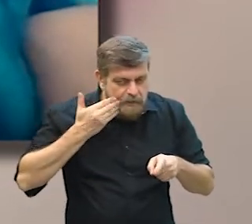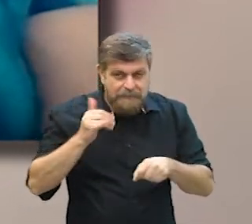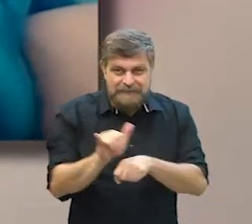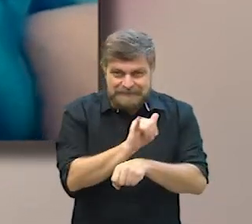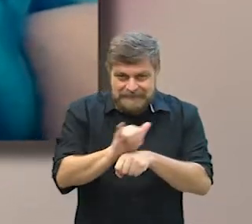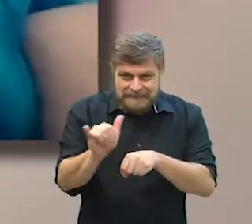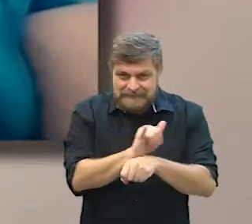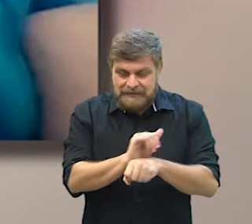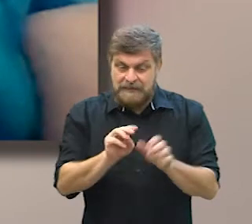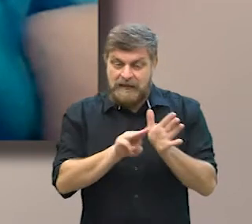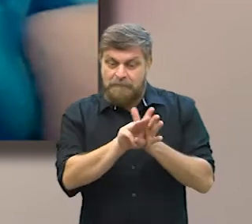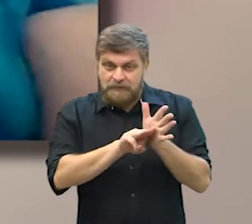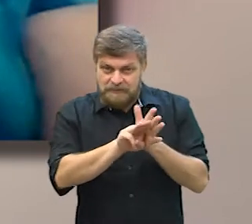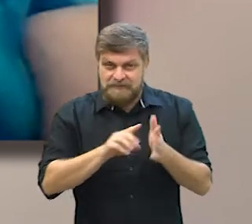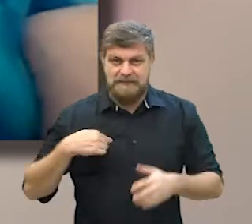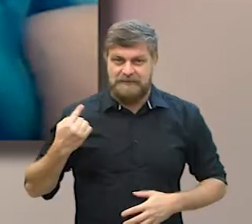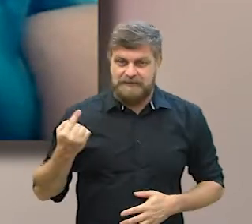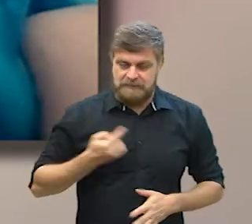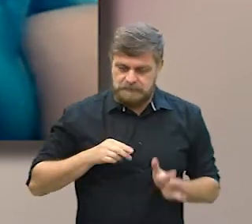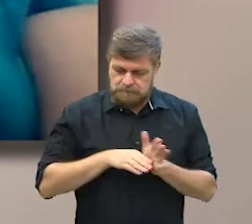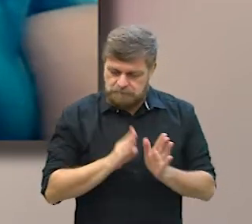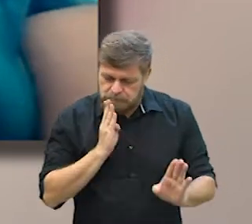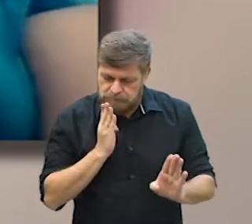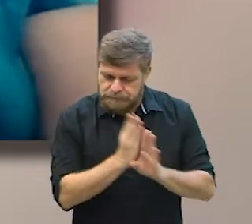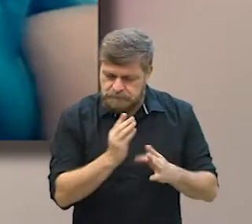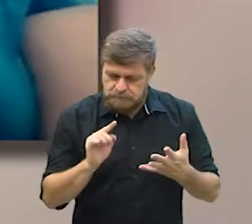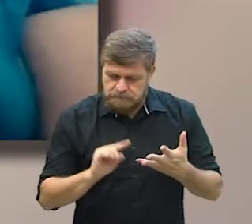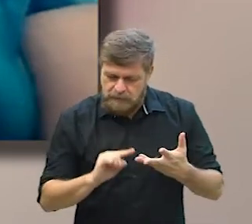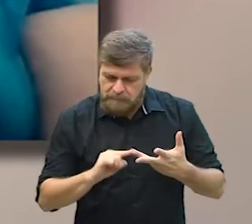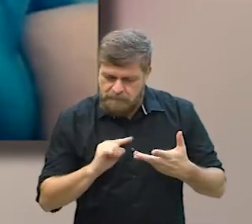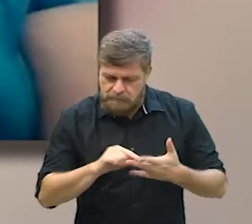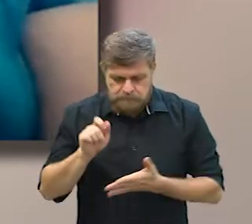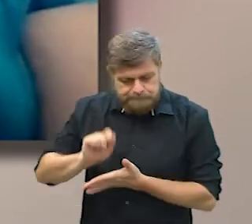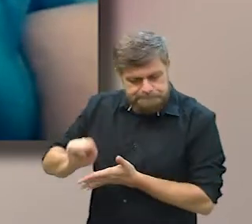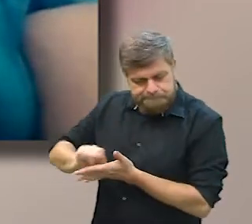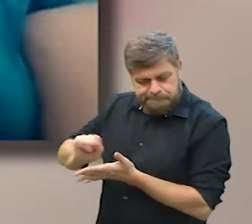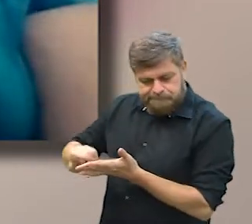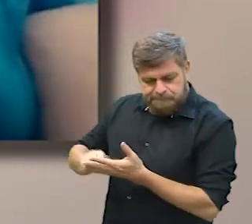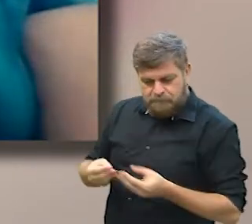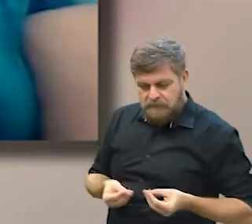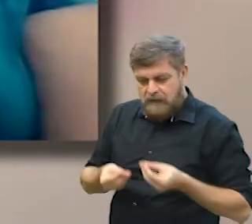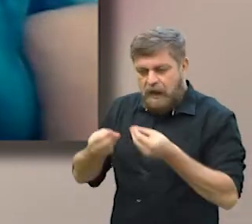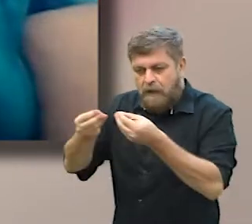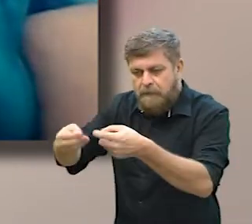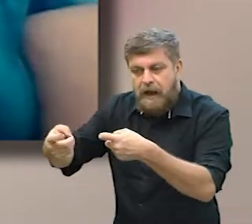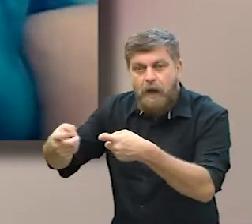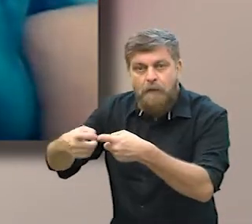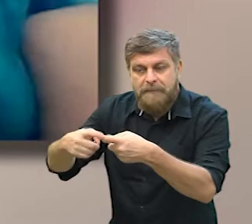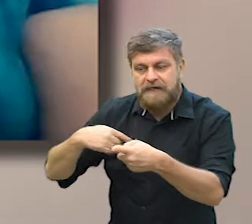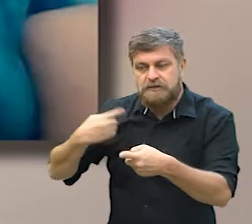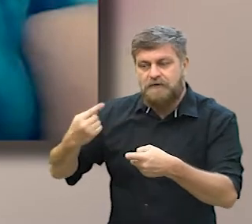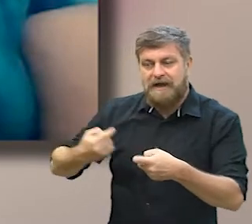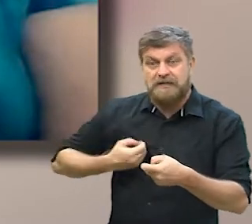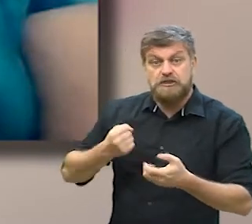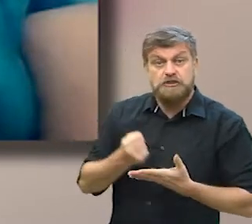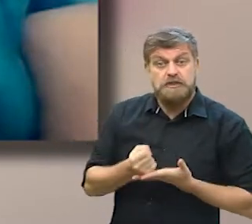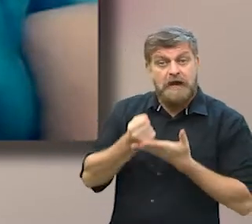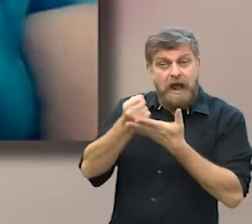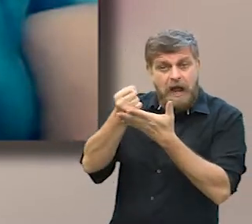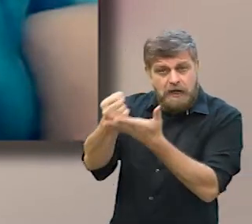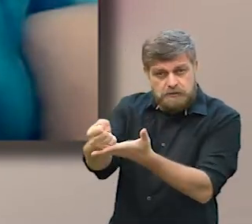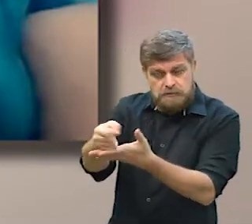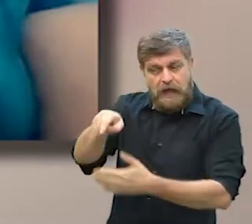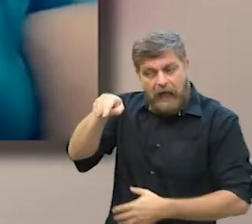que a gente pode detectar algumas coisas. Então, na verdade, isso fica como uma ajuda realmente